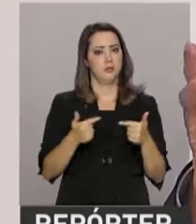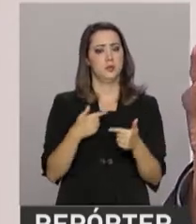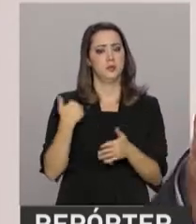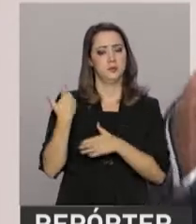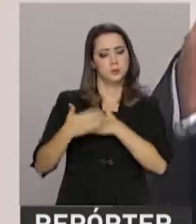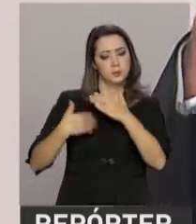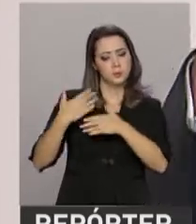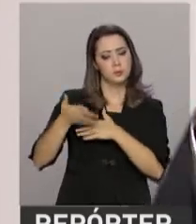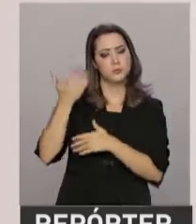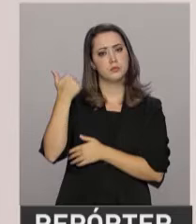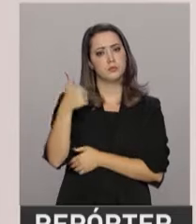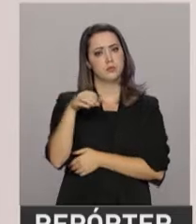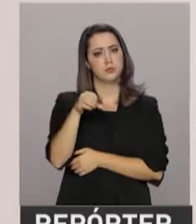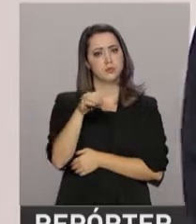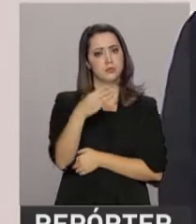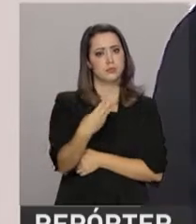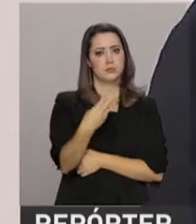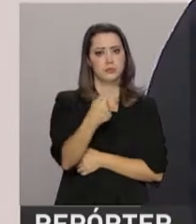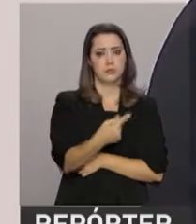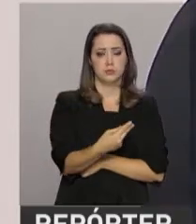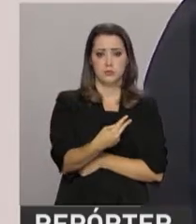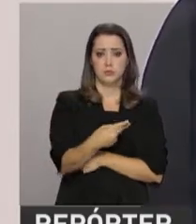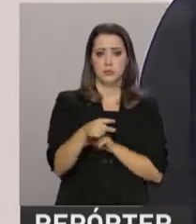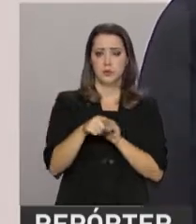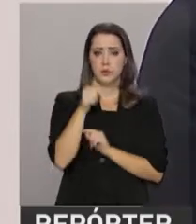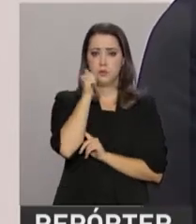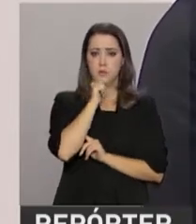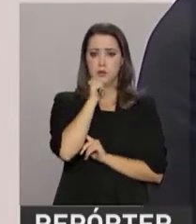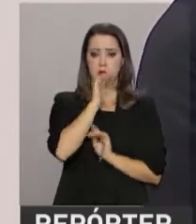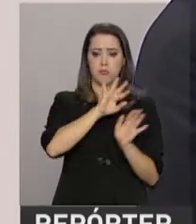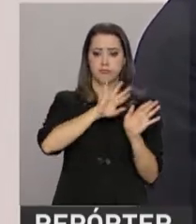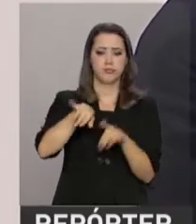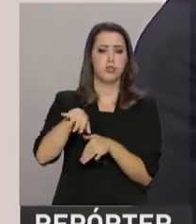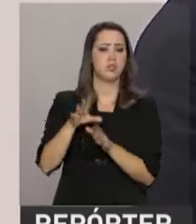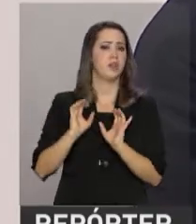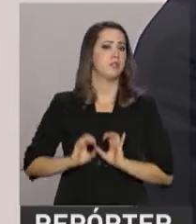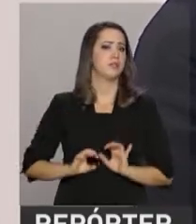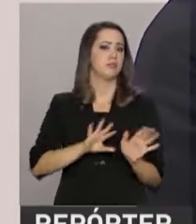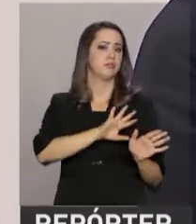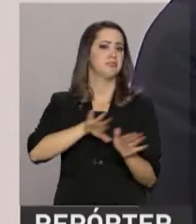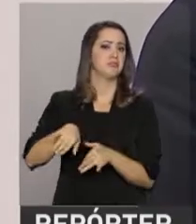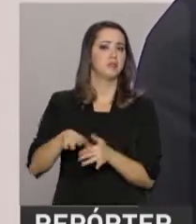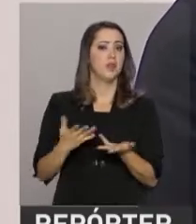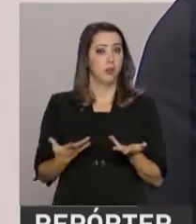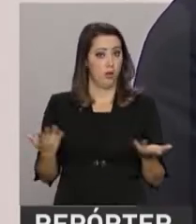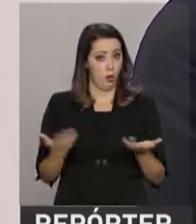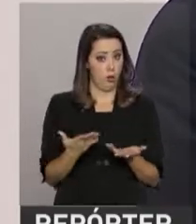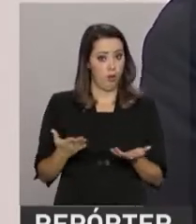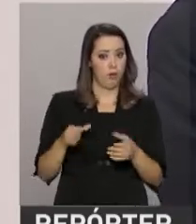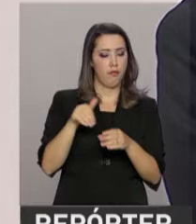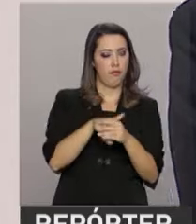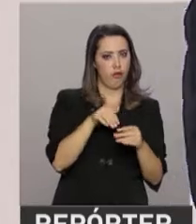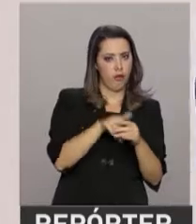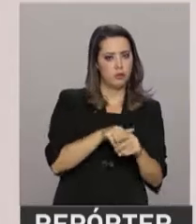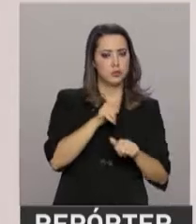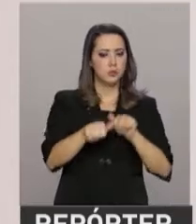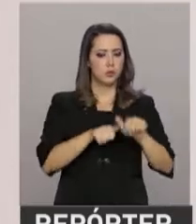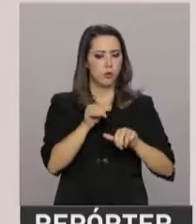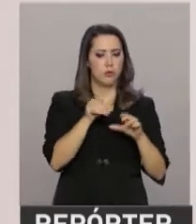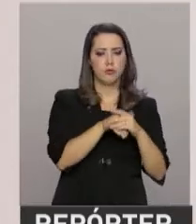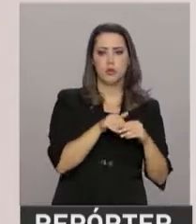muito tempo vem lá de 32 quando a mulher que era escolhida cidadania começou a votar e escolher portanto